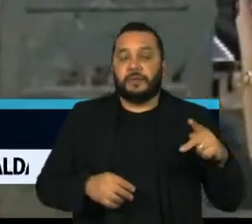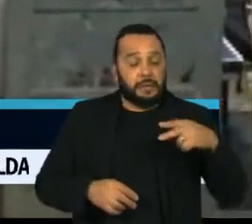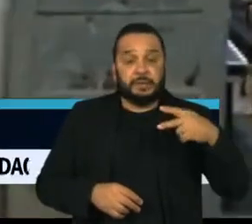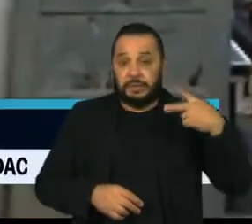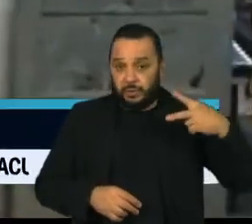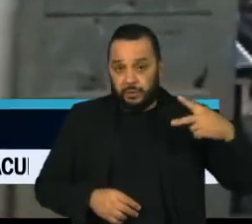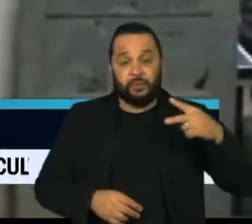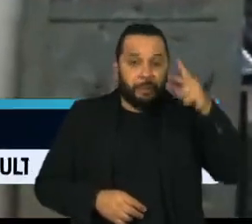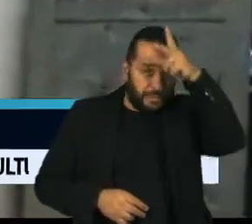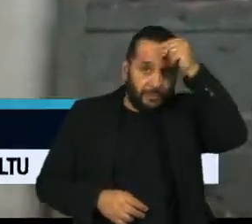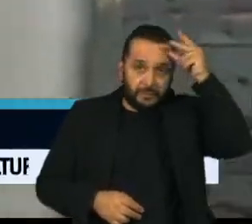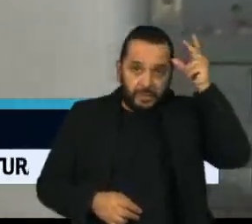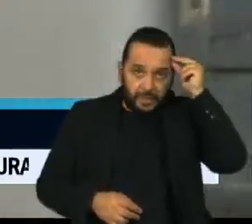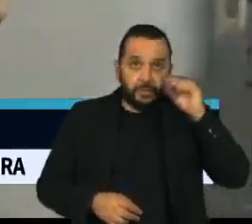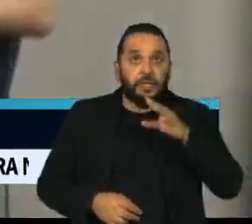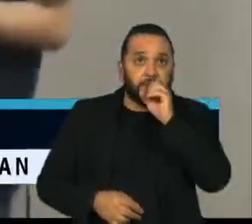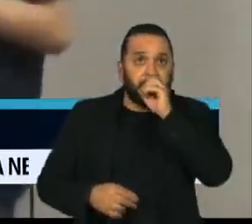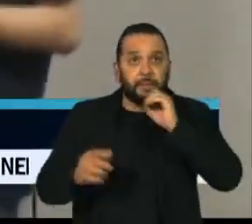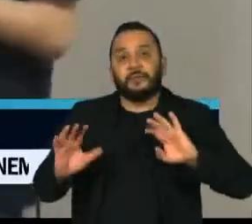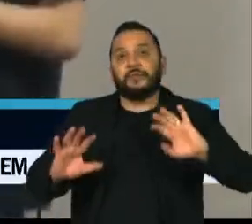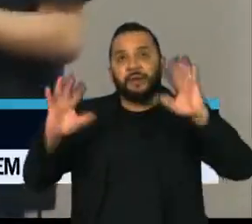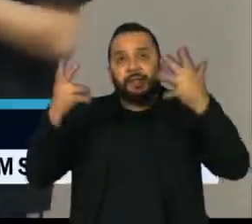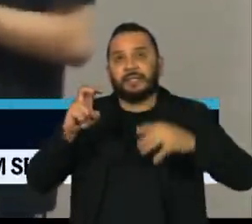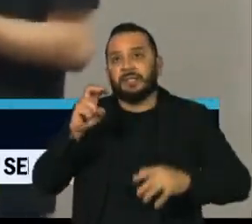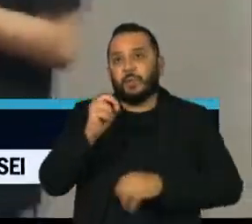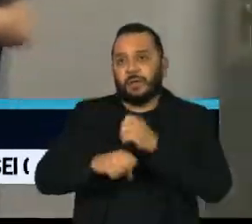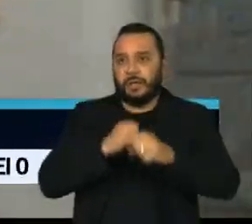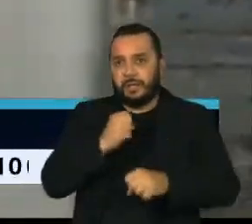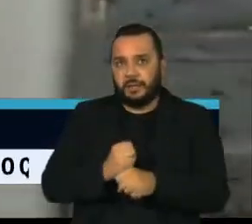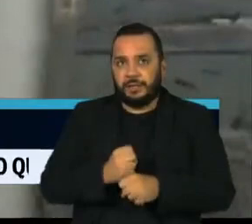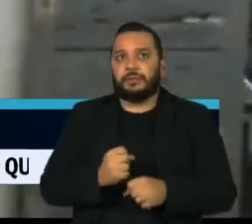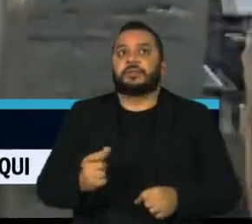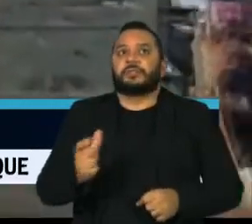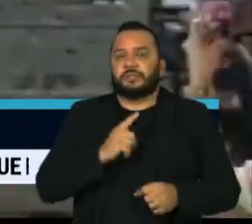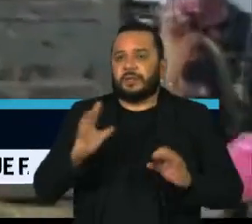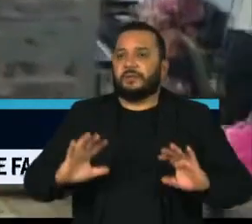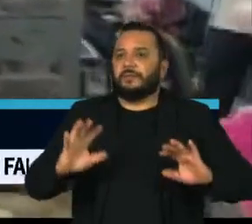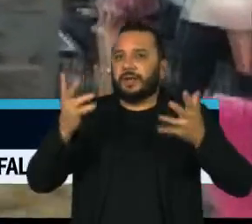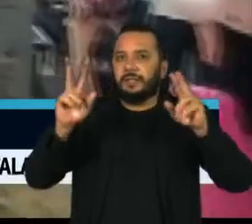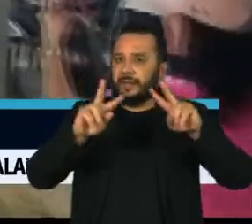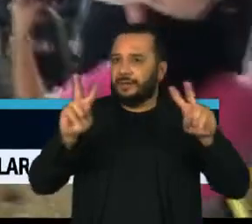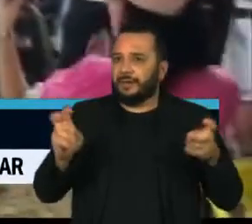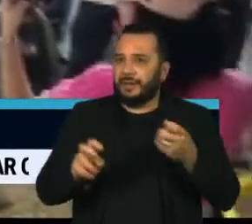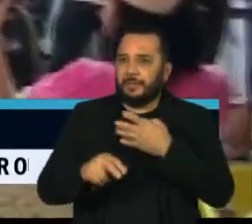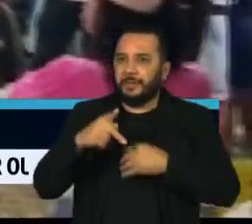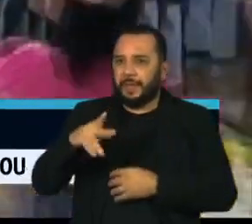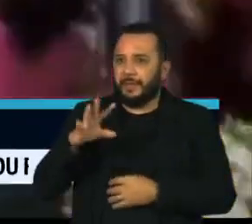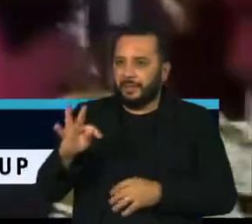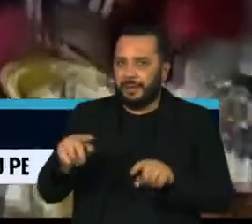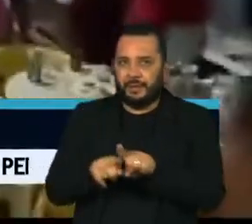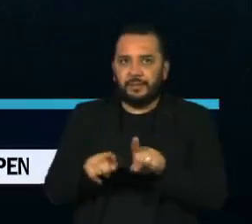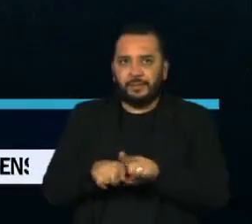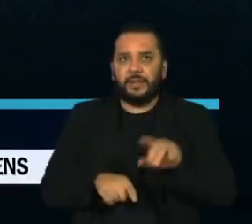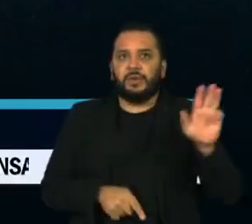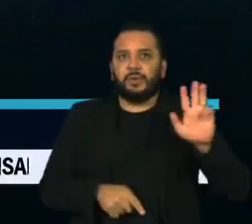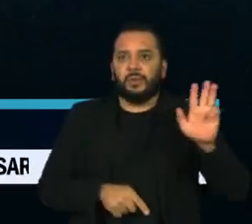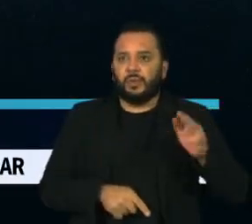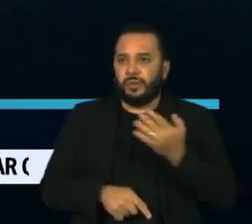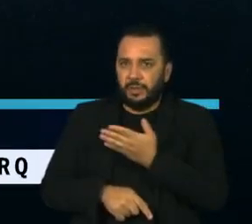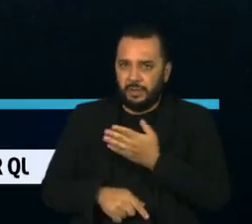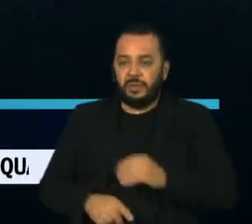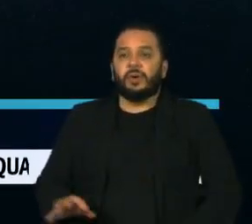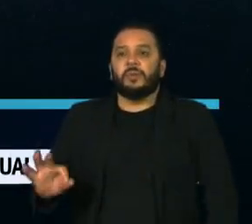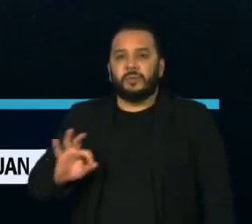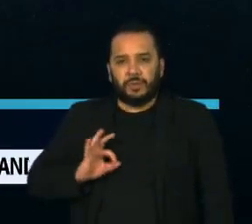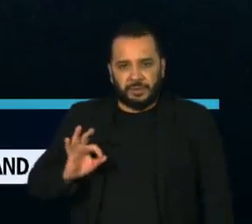foi baleado enquanto comemorava o aniversário de 50 anos. A festa tinha como tema o partido e o ex-presidente Lula. O